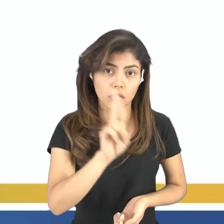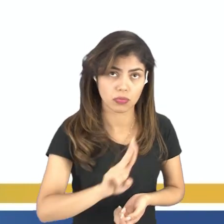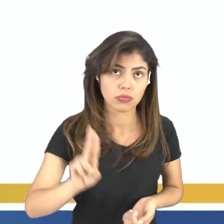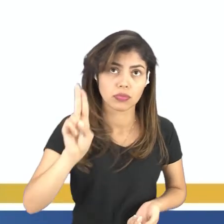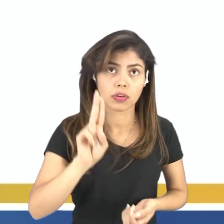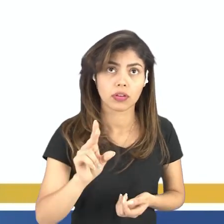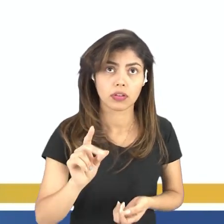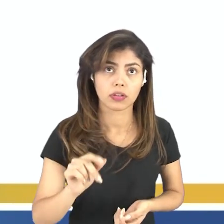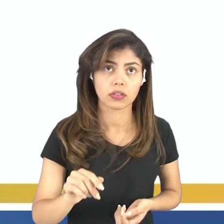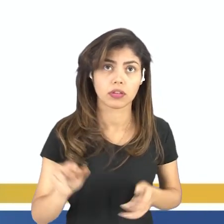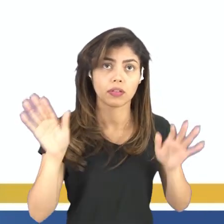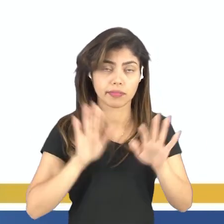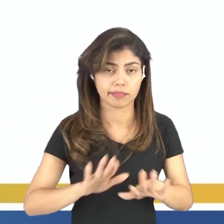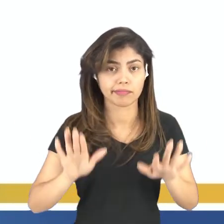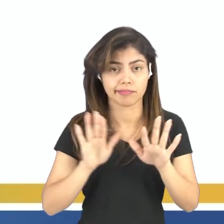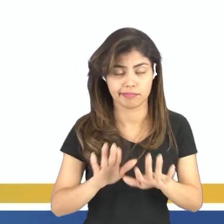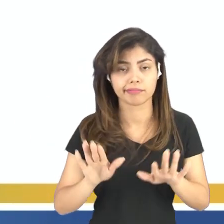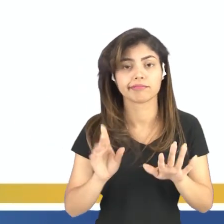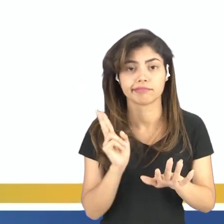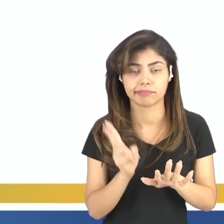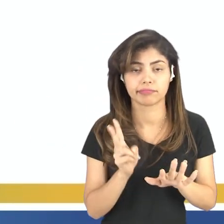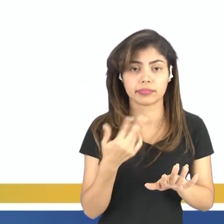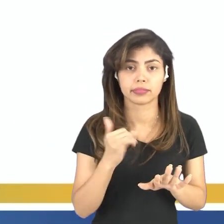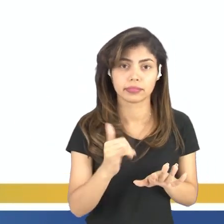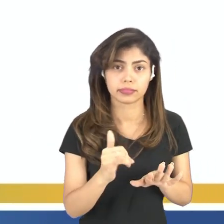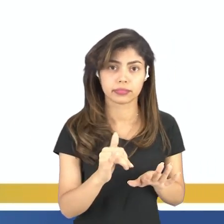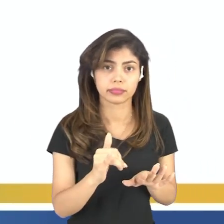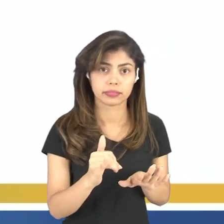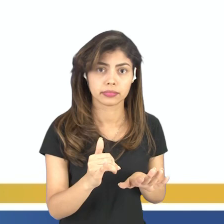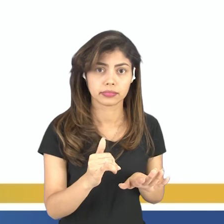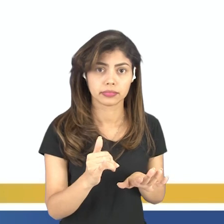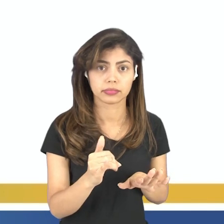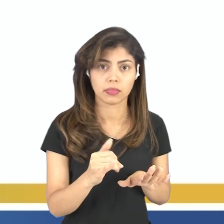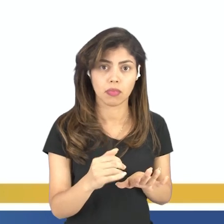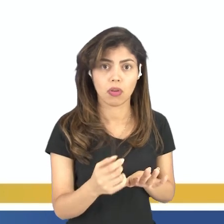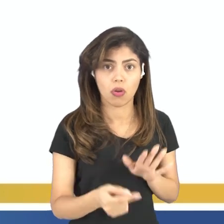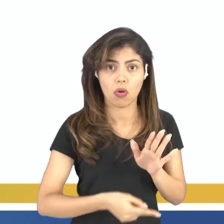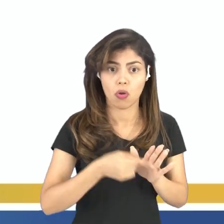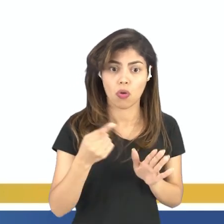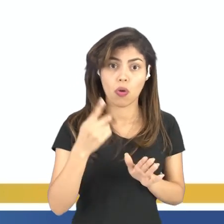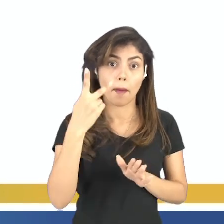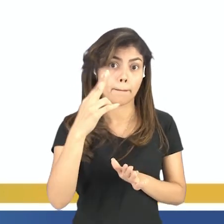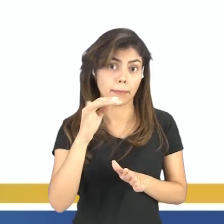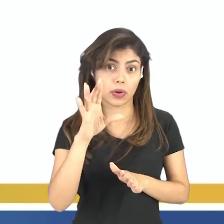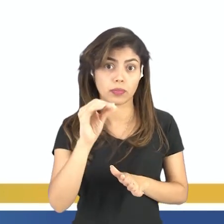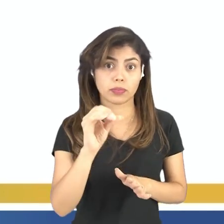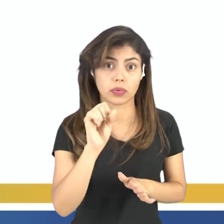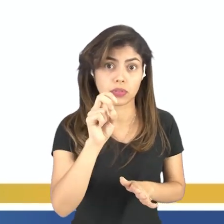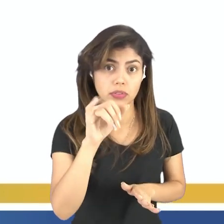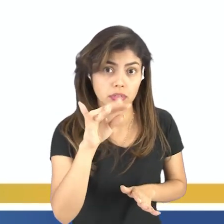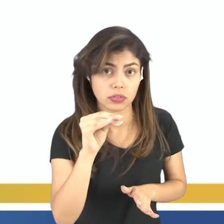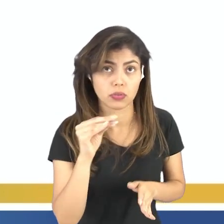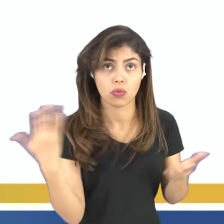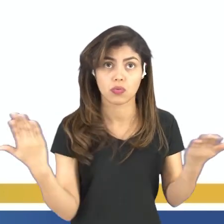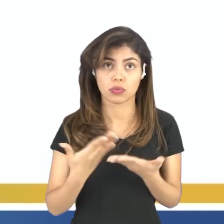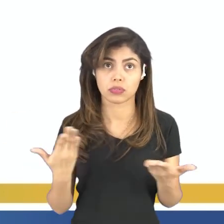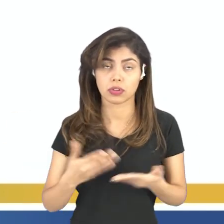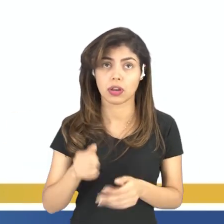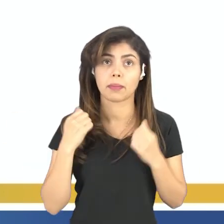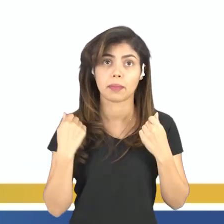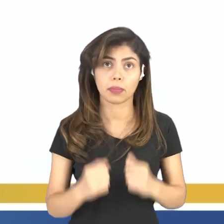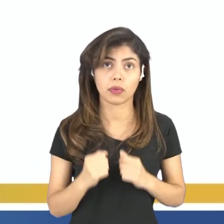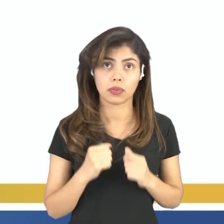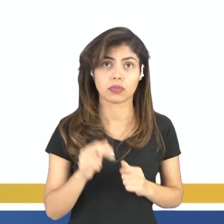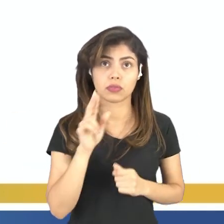energia dissipada, quer dizer, mais útil. Poupando energia é um dos nossos propósitos